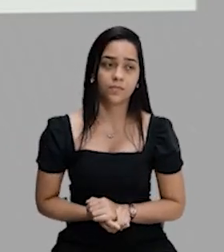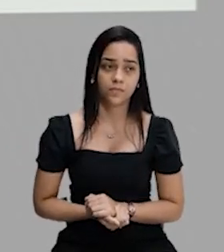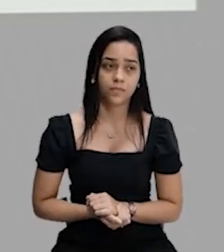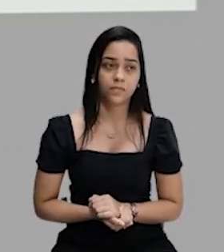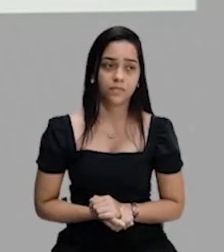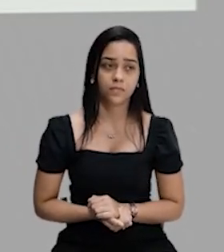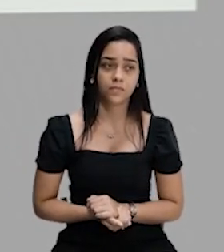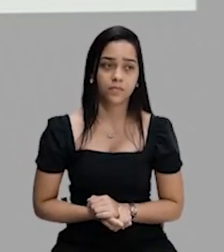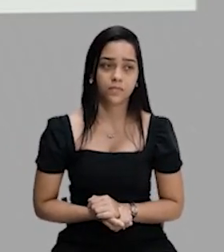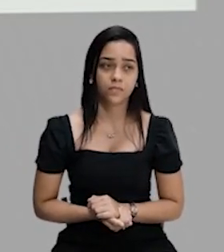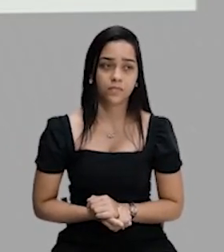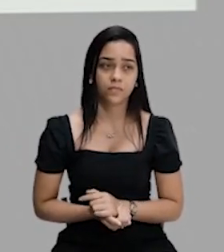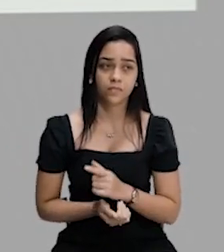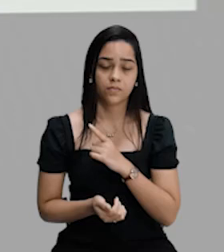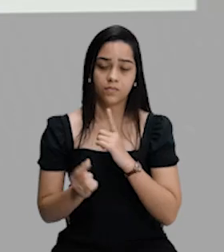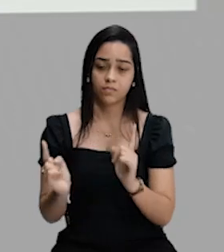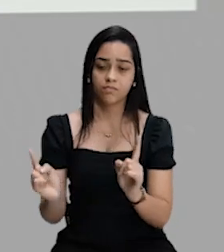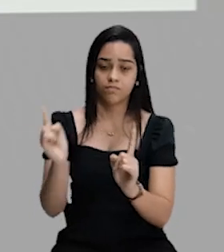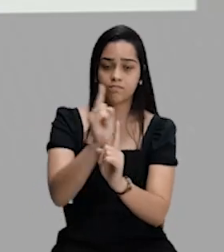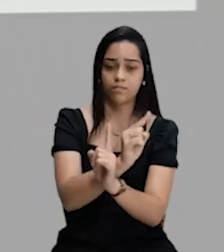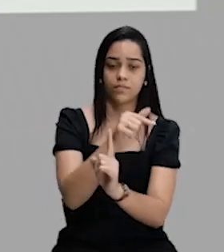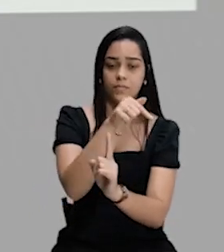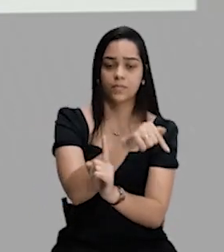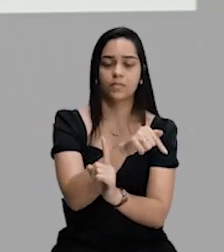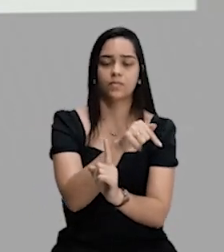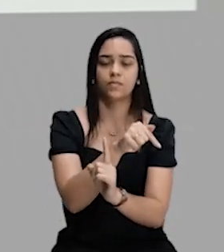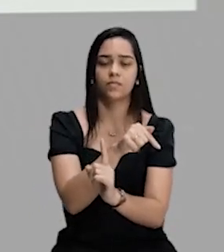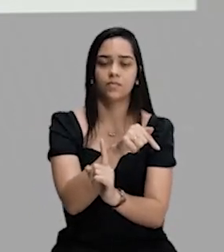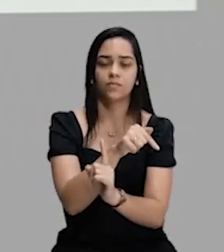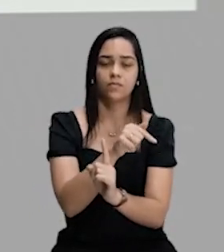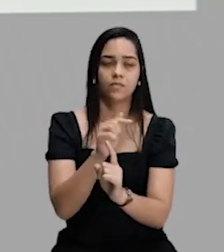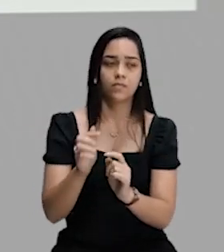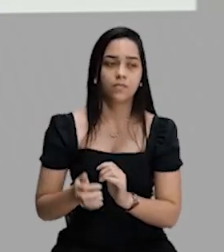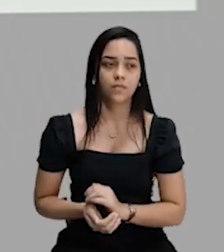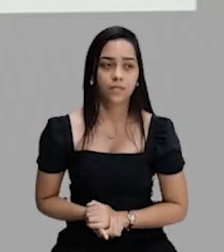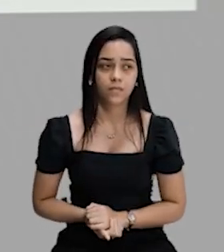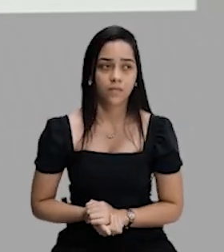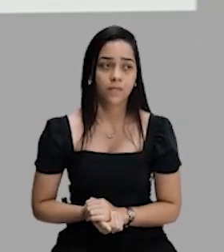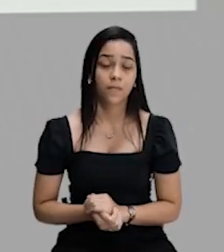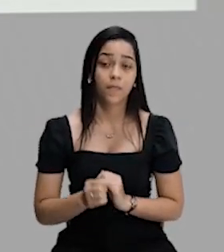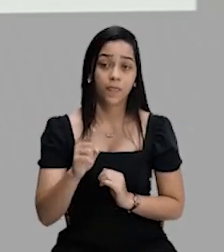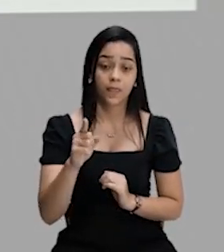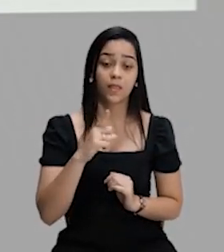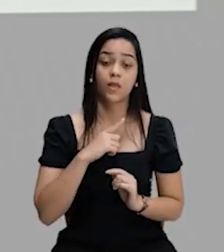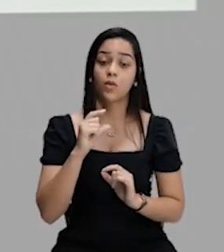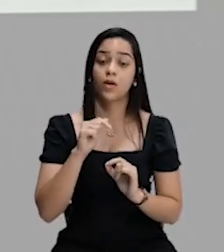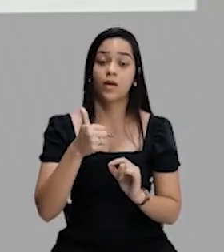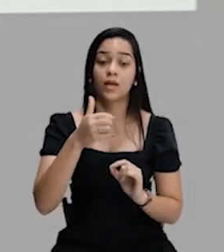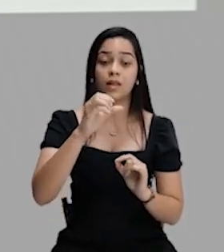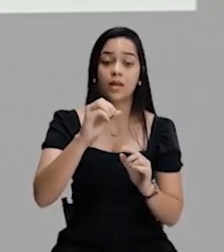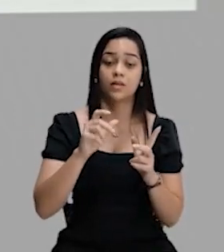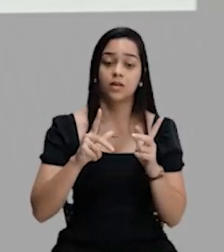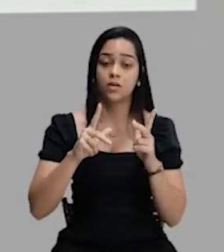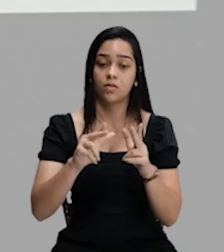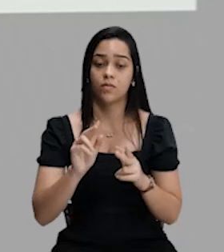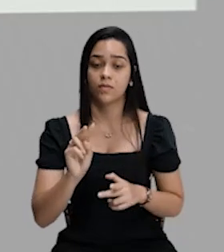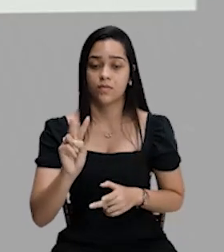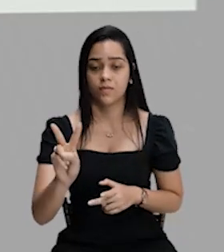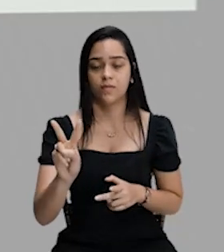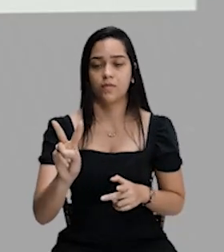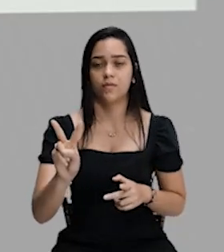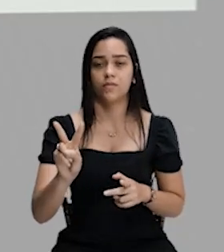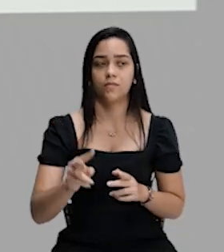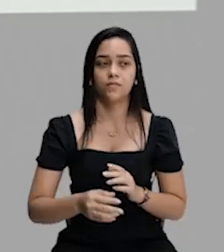é trazendo esse carinha para cá E você tem que 10 é igual a v